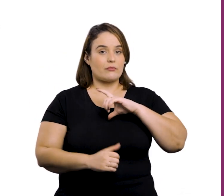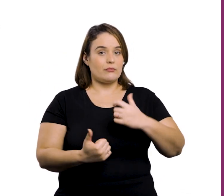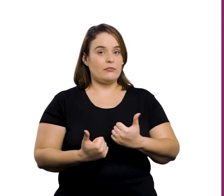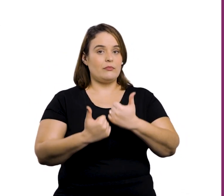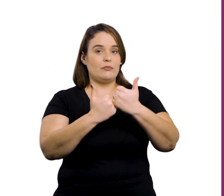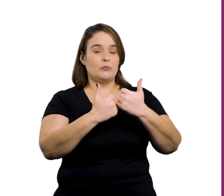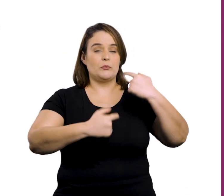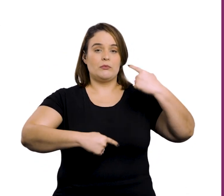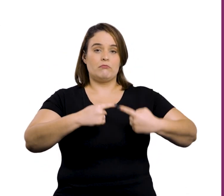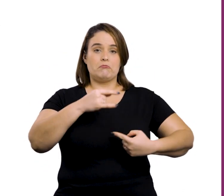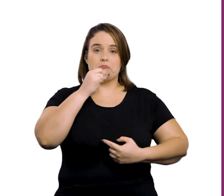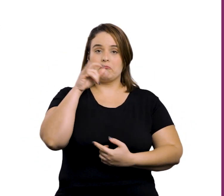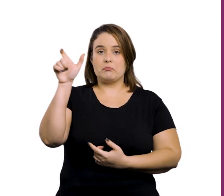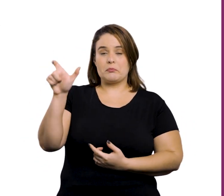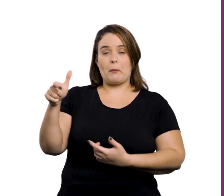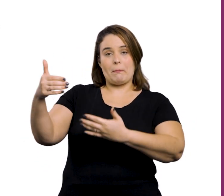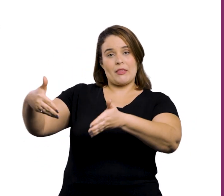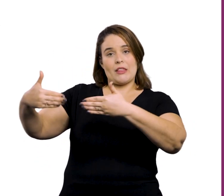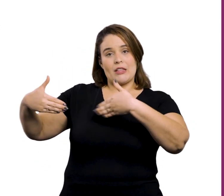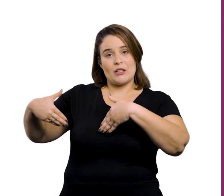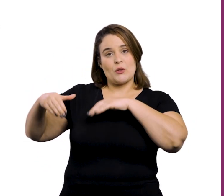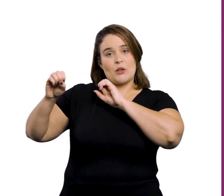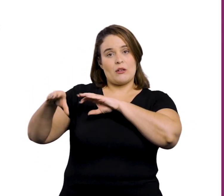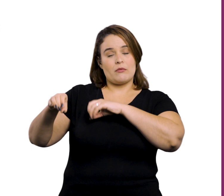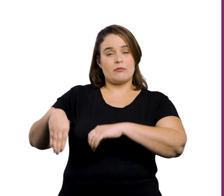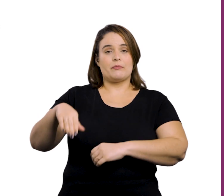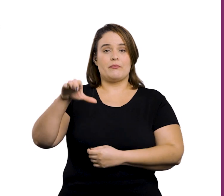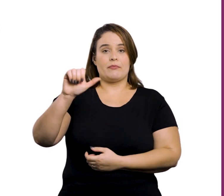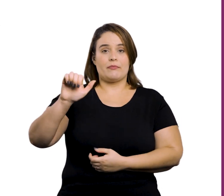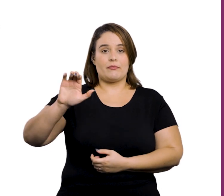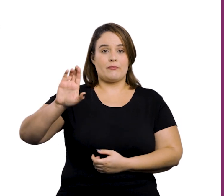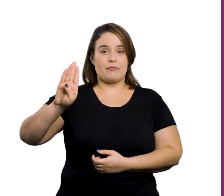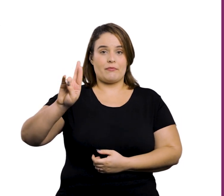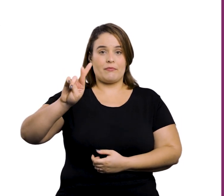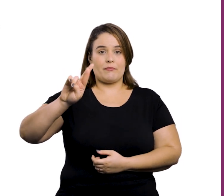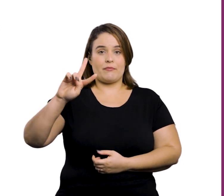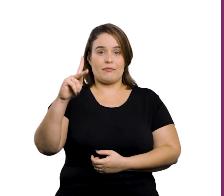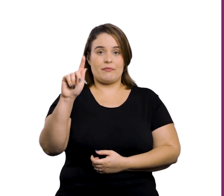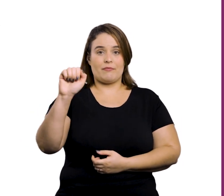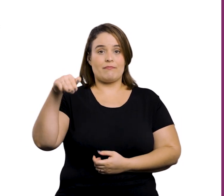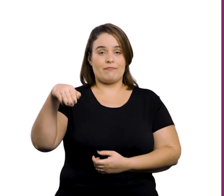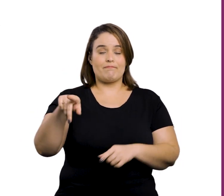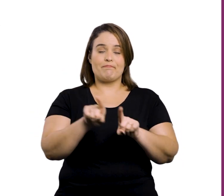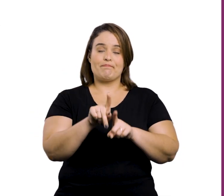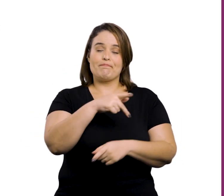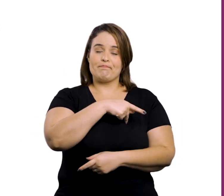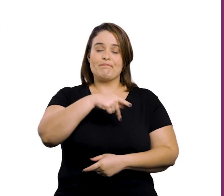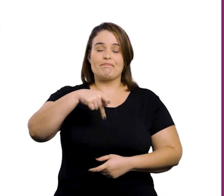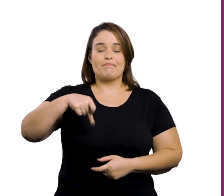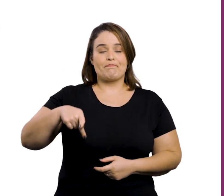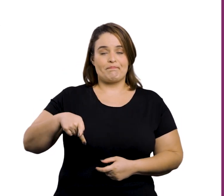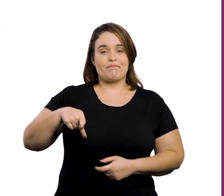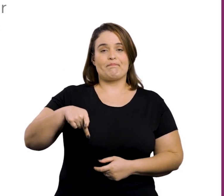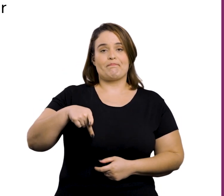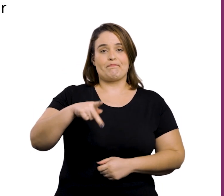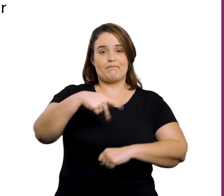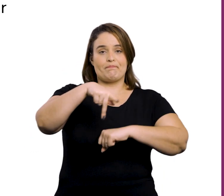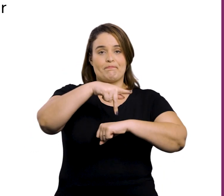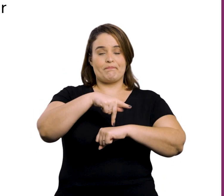contando com o apoio de políticos como o ministro da Educação, Abraham Weintraub, e o presidente da República, Jair